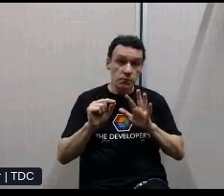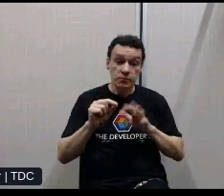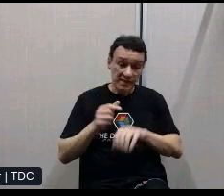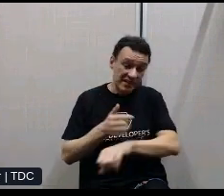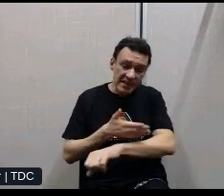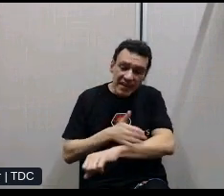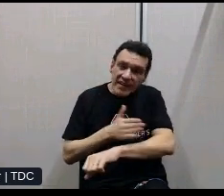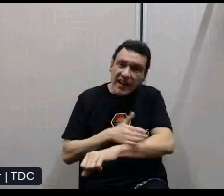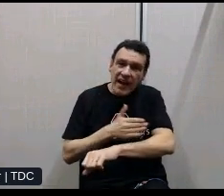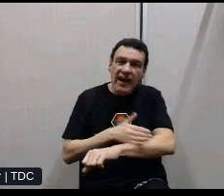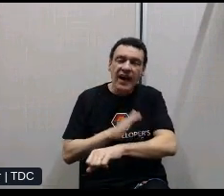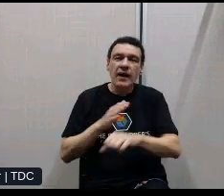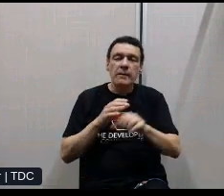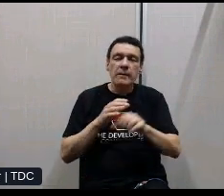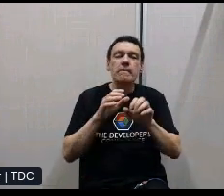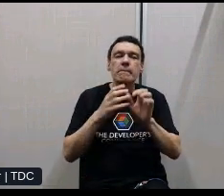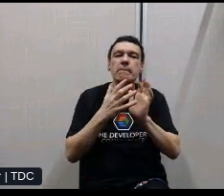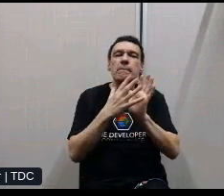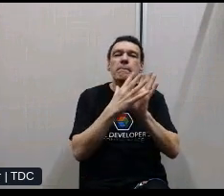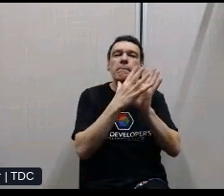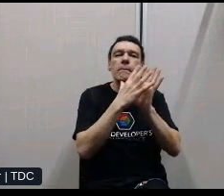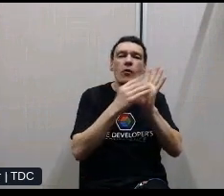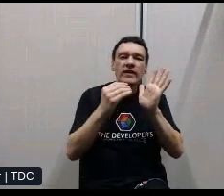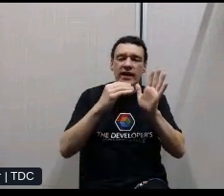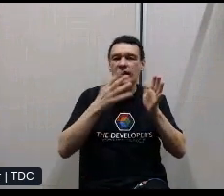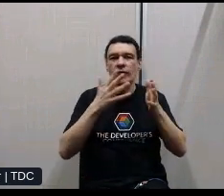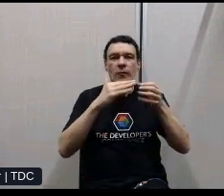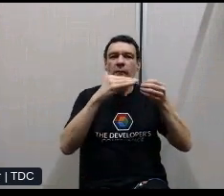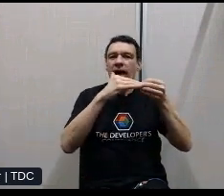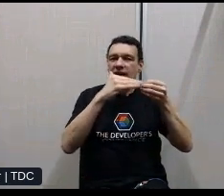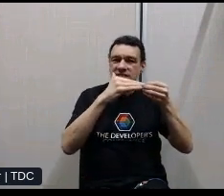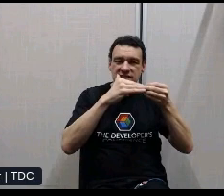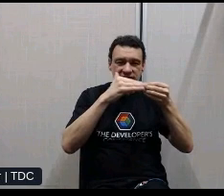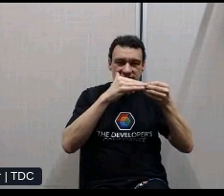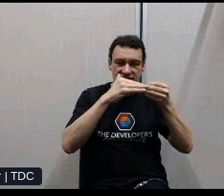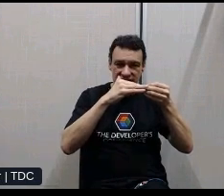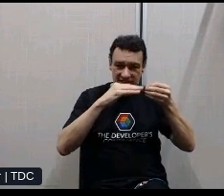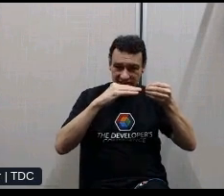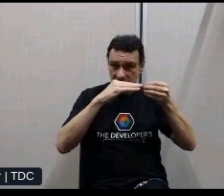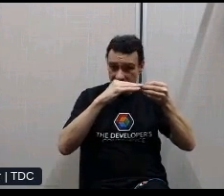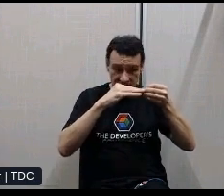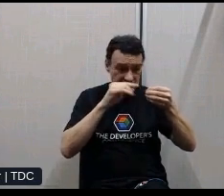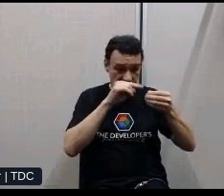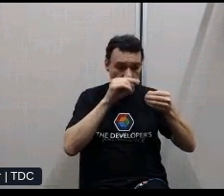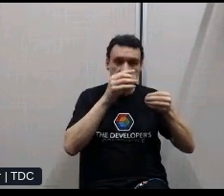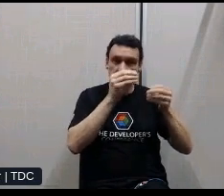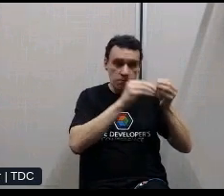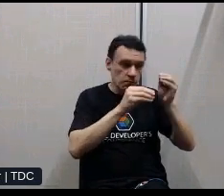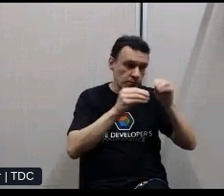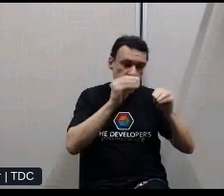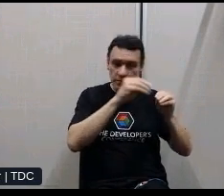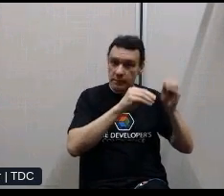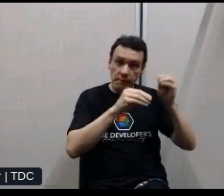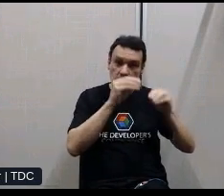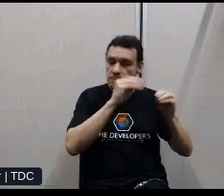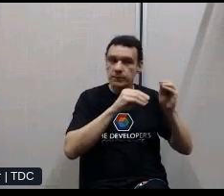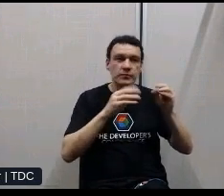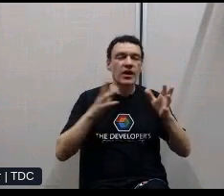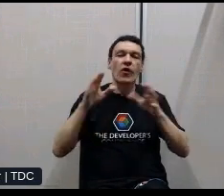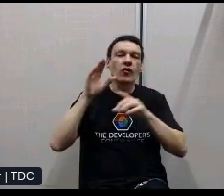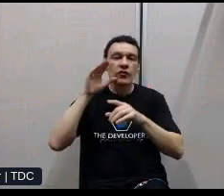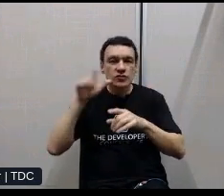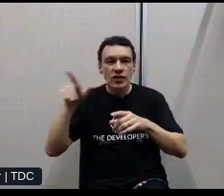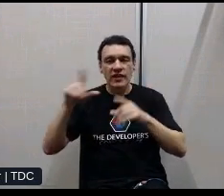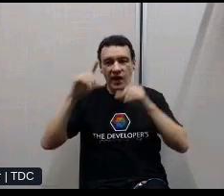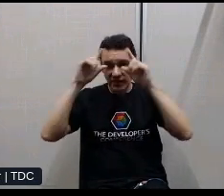ou base de dados de pacientes com funcionários, enfermeiros, etc., de